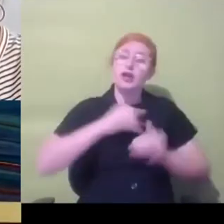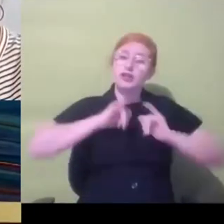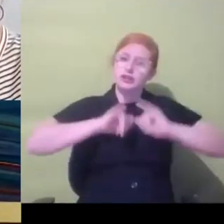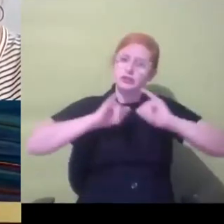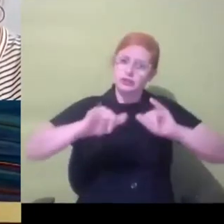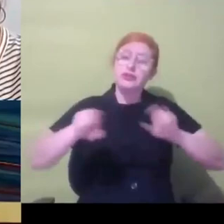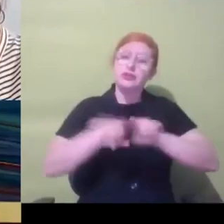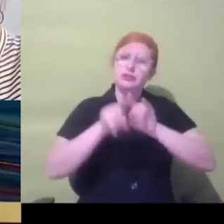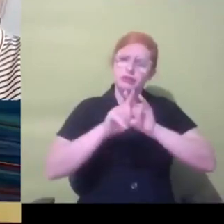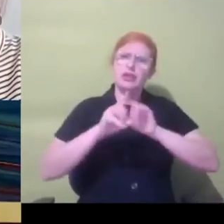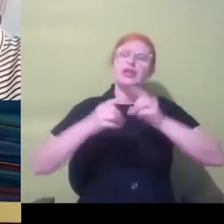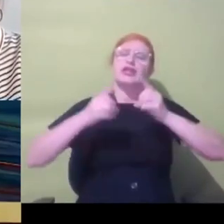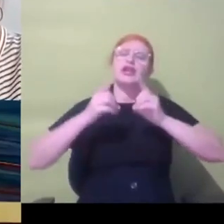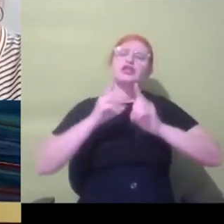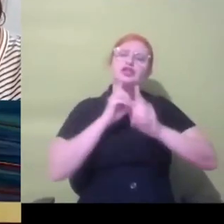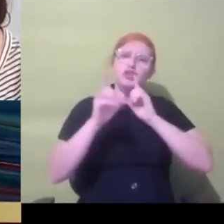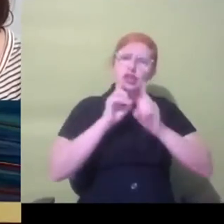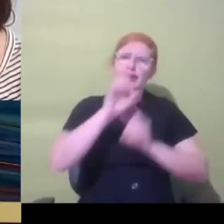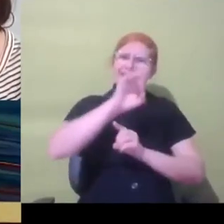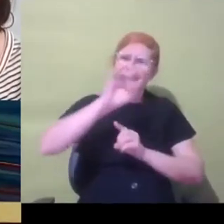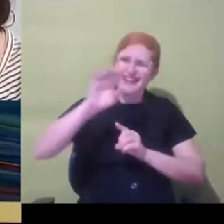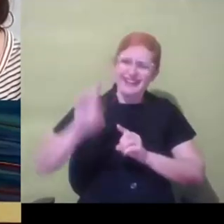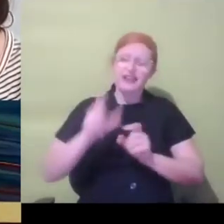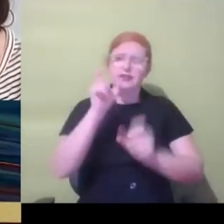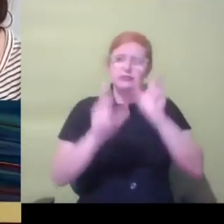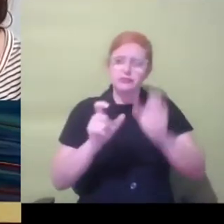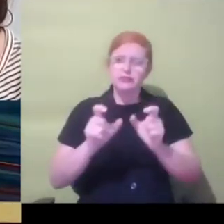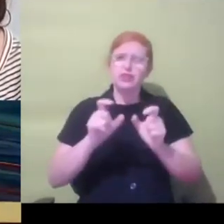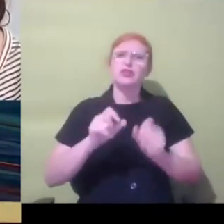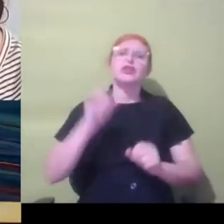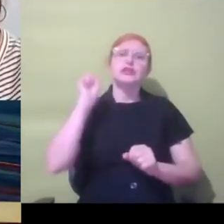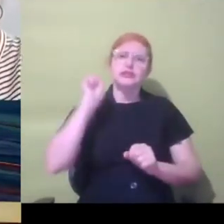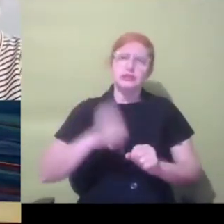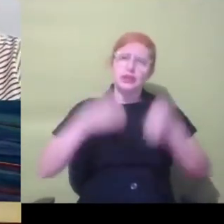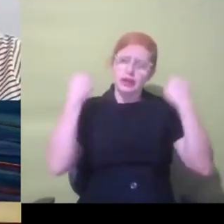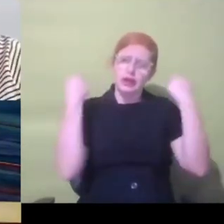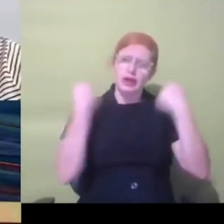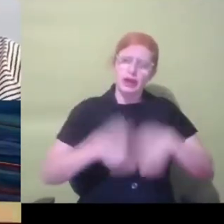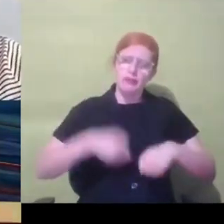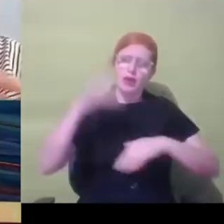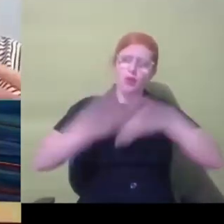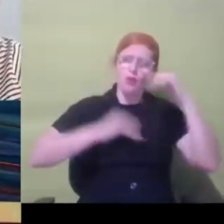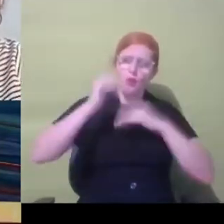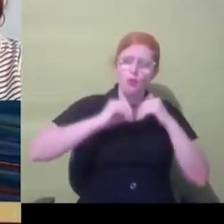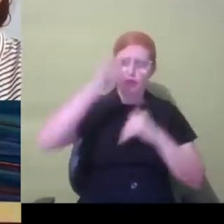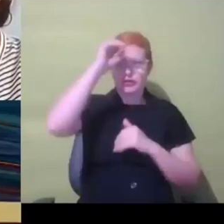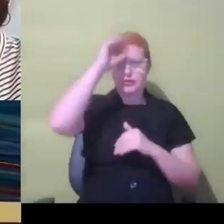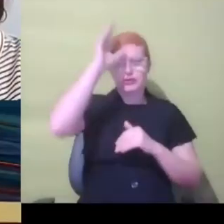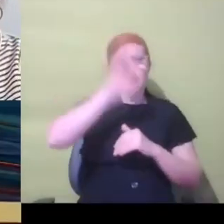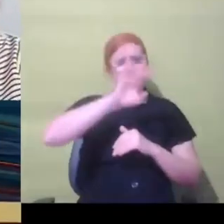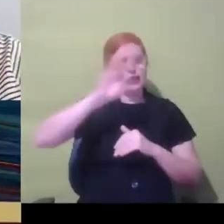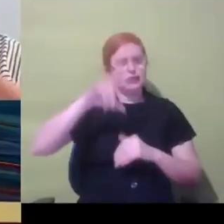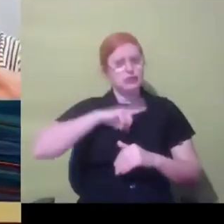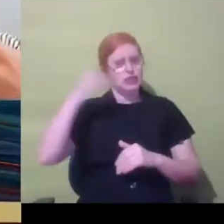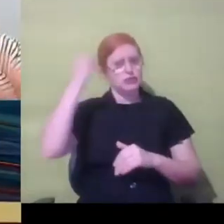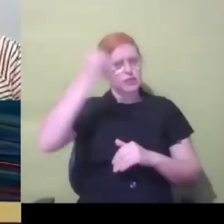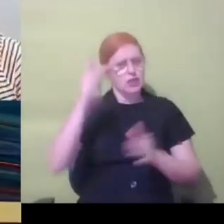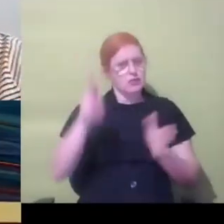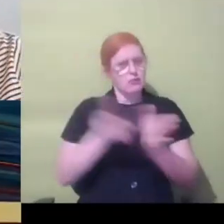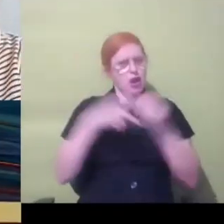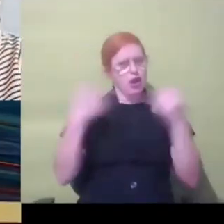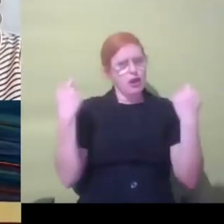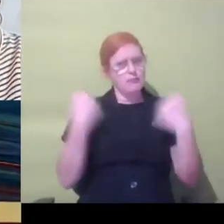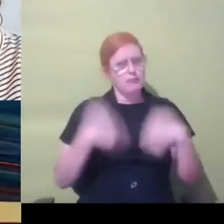pouco sobre isso e mostrar que cada pessoa também constrói o conhecimento feminista de alguma maneira, né? Cada uma com a sua experiência, cada uma com a